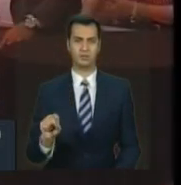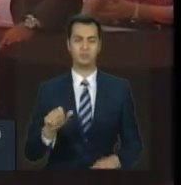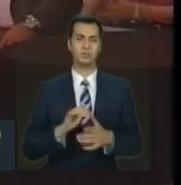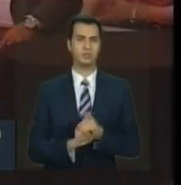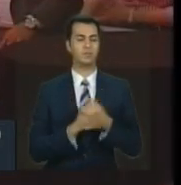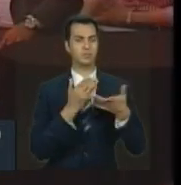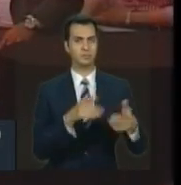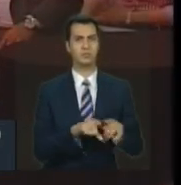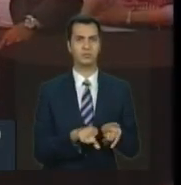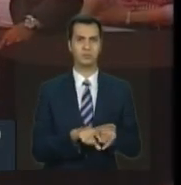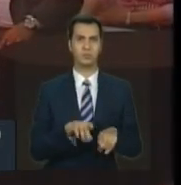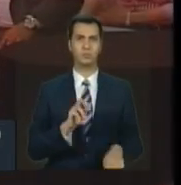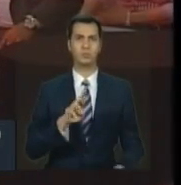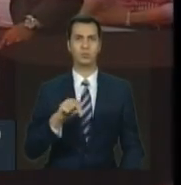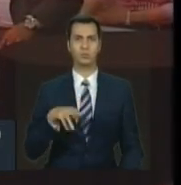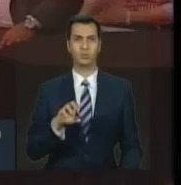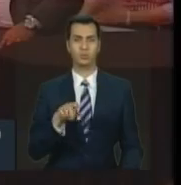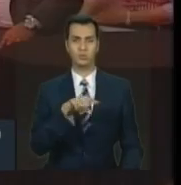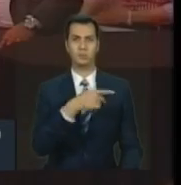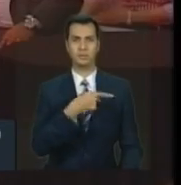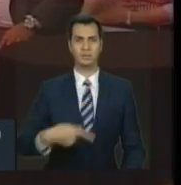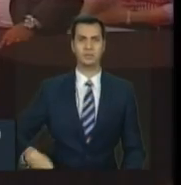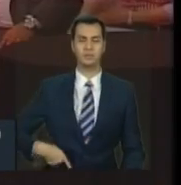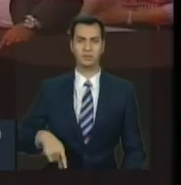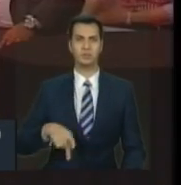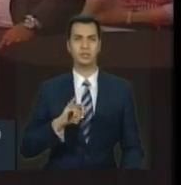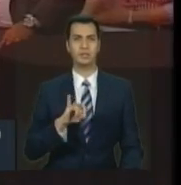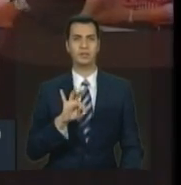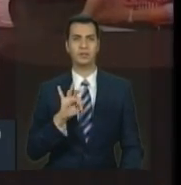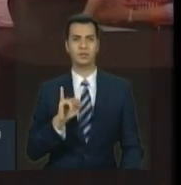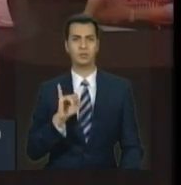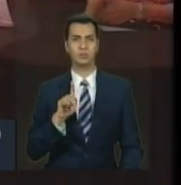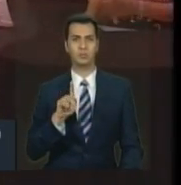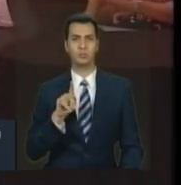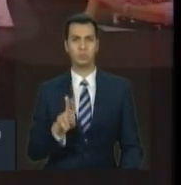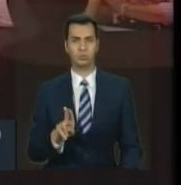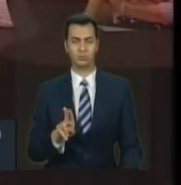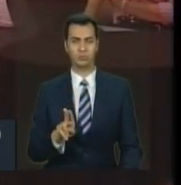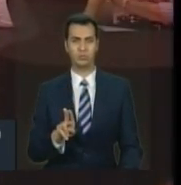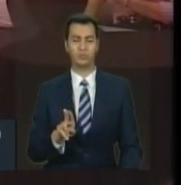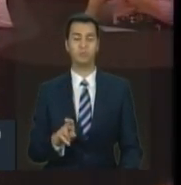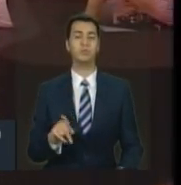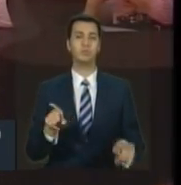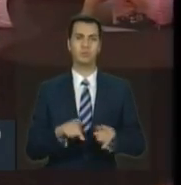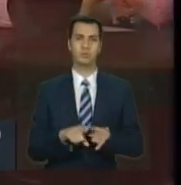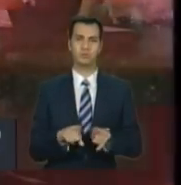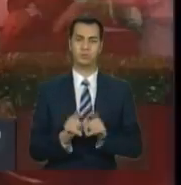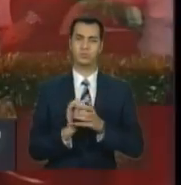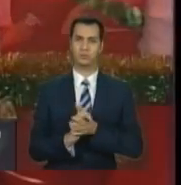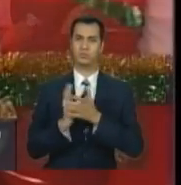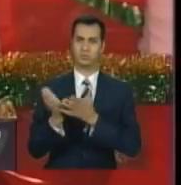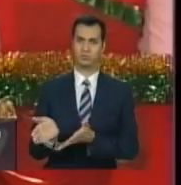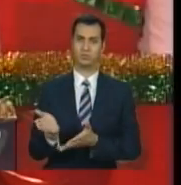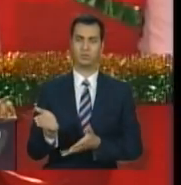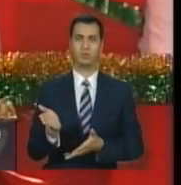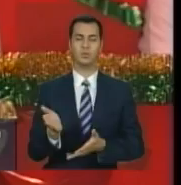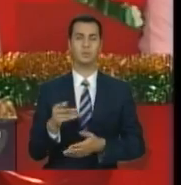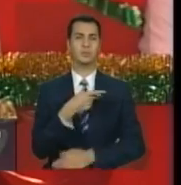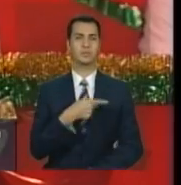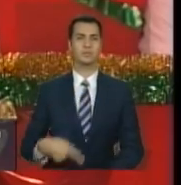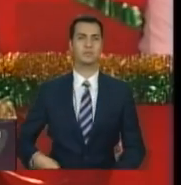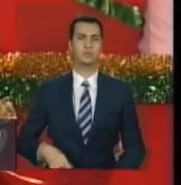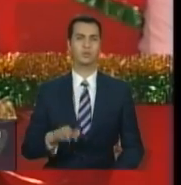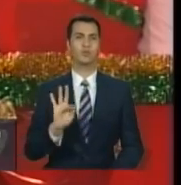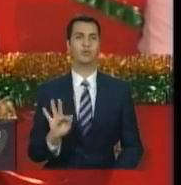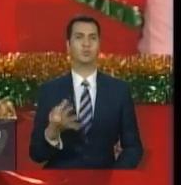Zamek, presidente da Itaipu Binacional, o presidente da Fundação do Banco do Brasil, Jorge